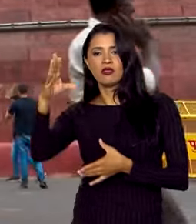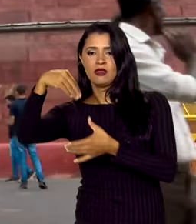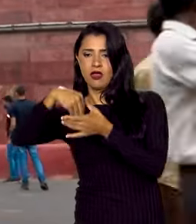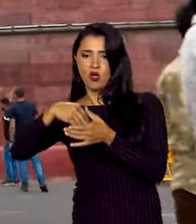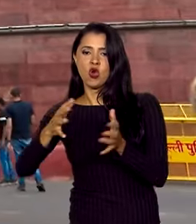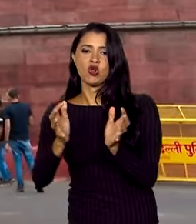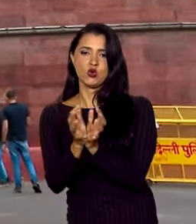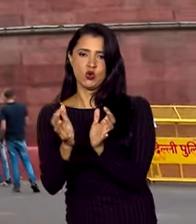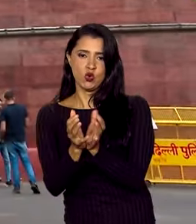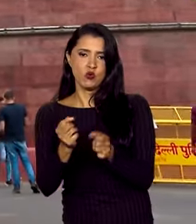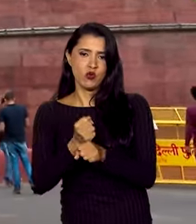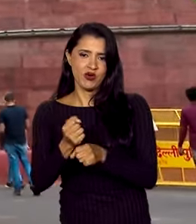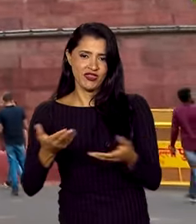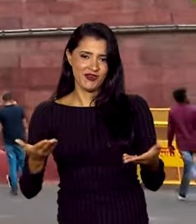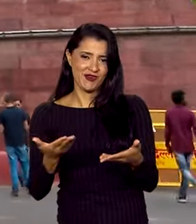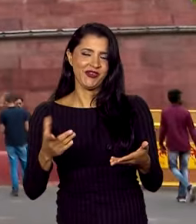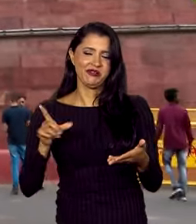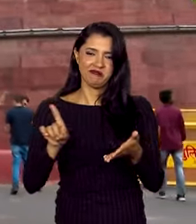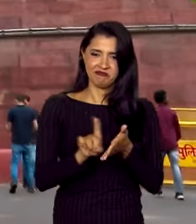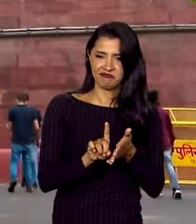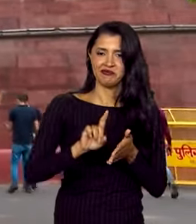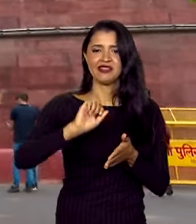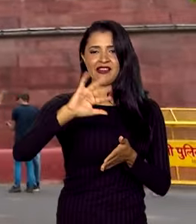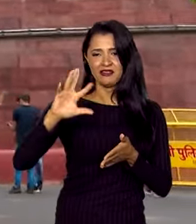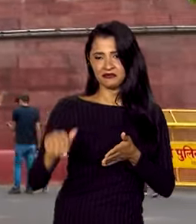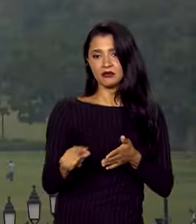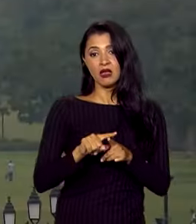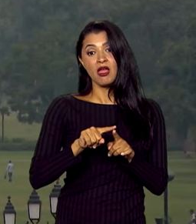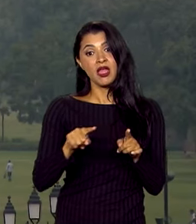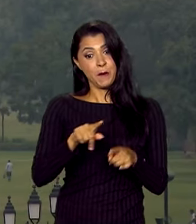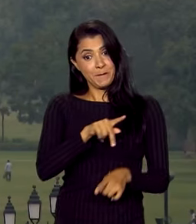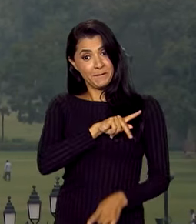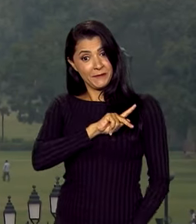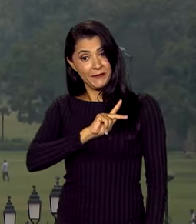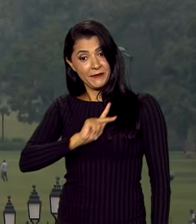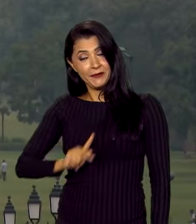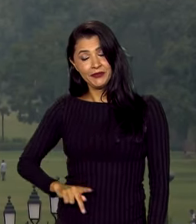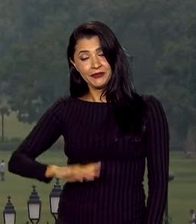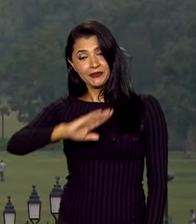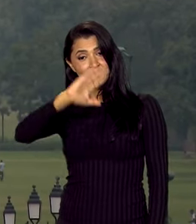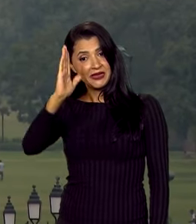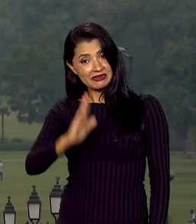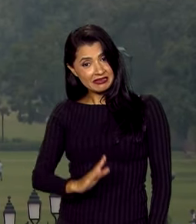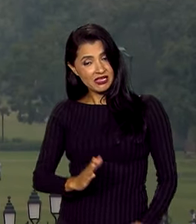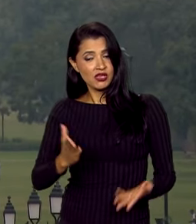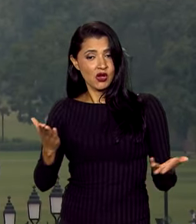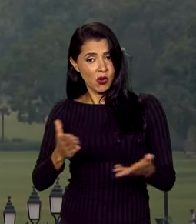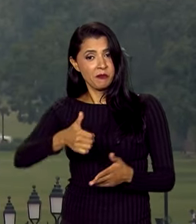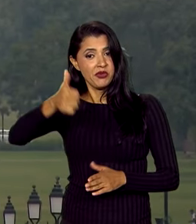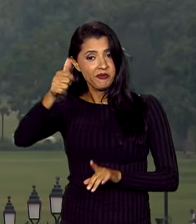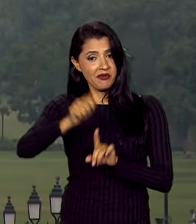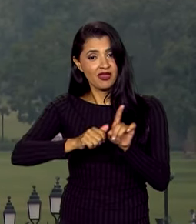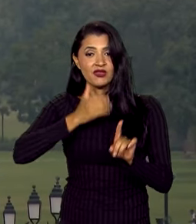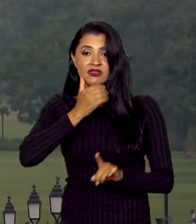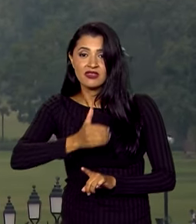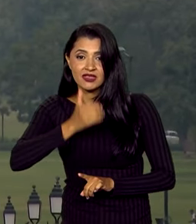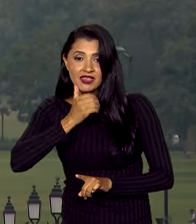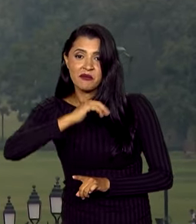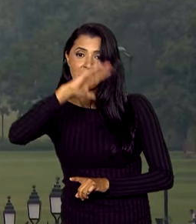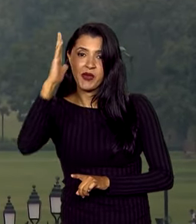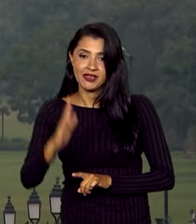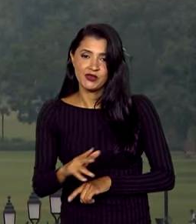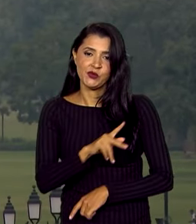o grupo este ano. E o Brasil vai assumir a presidência do G20 no dia 1º de dezembro. E o governo, então,